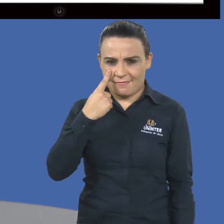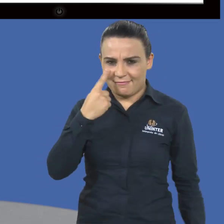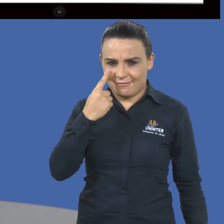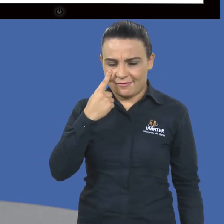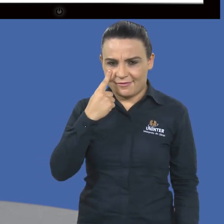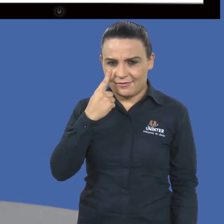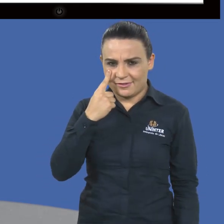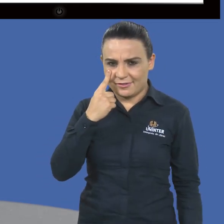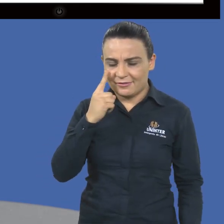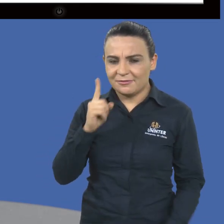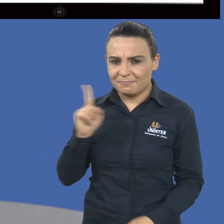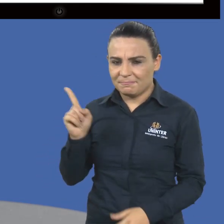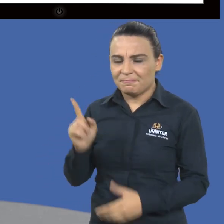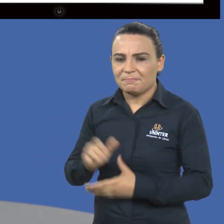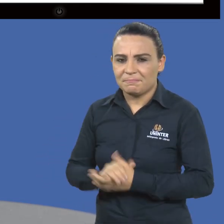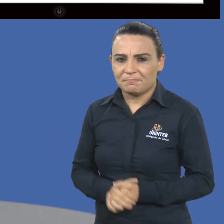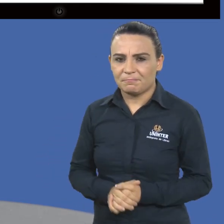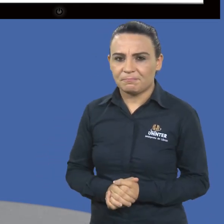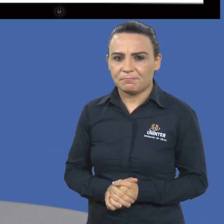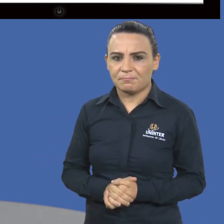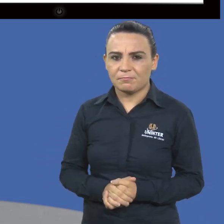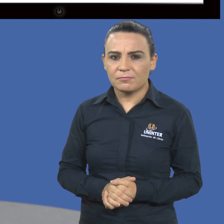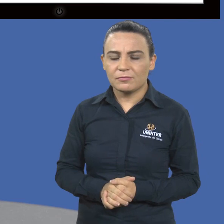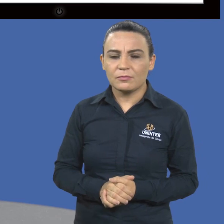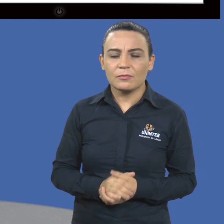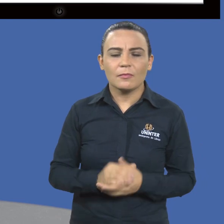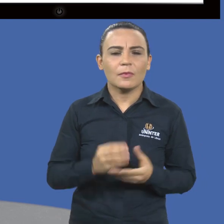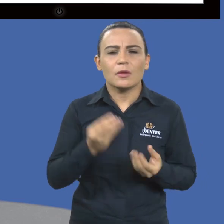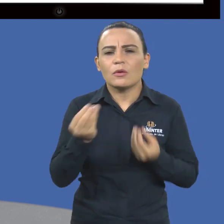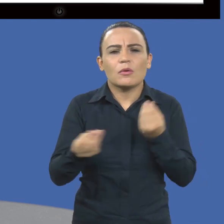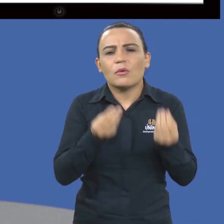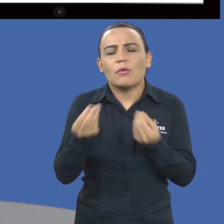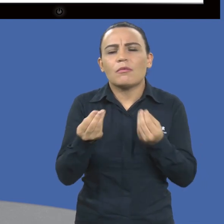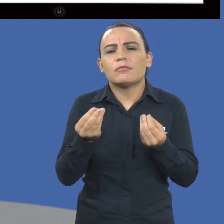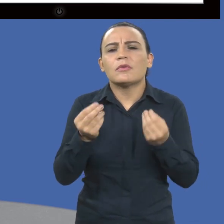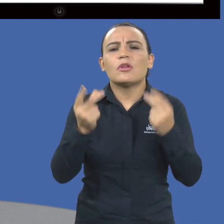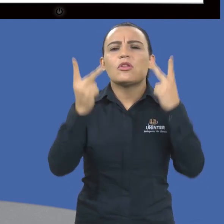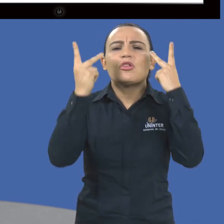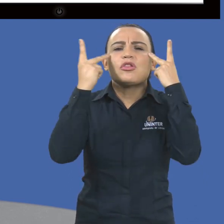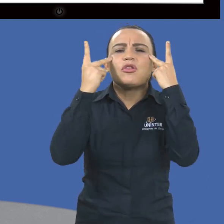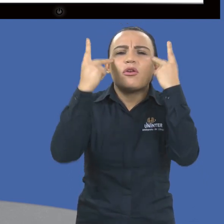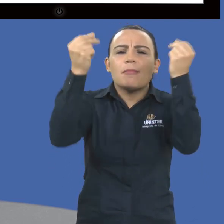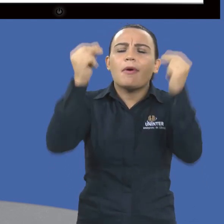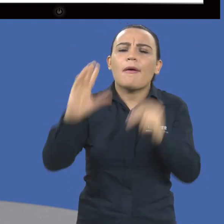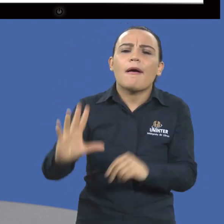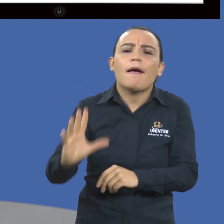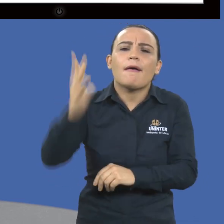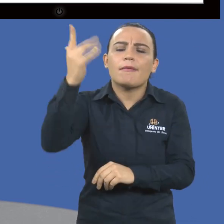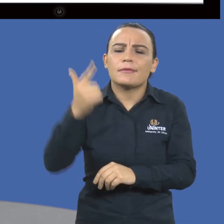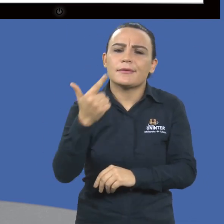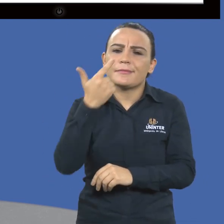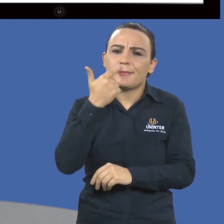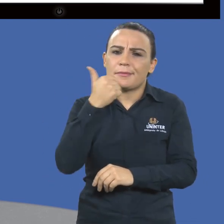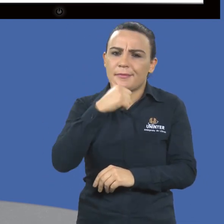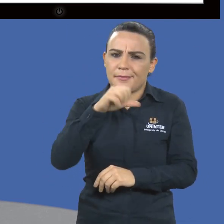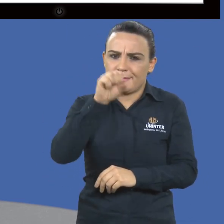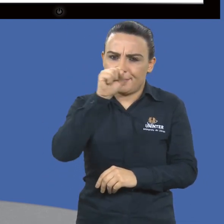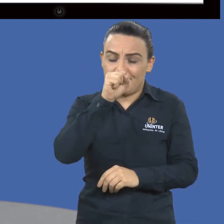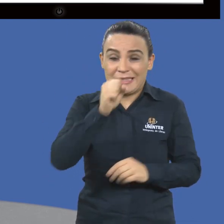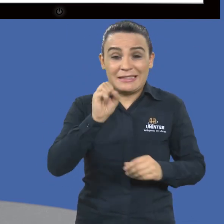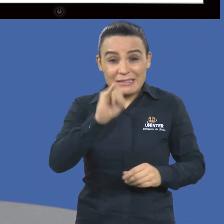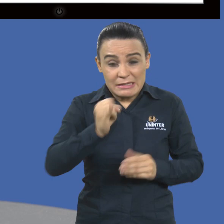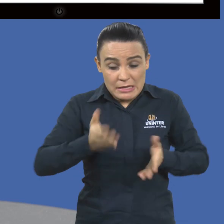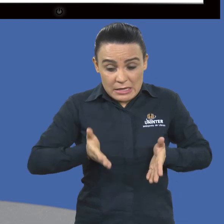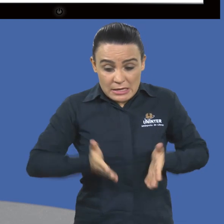tela está mostrando, as reações que eu chamo normais dos